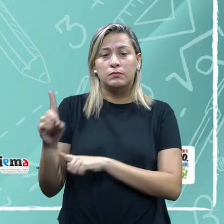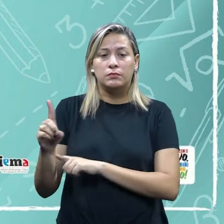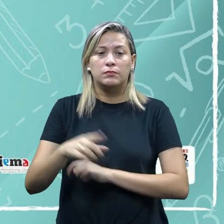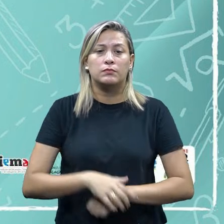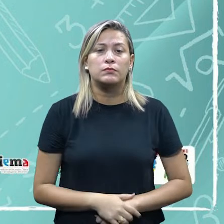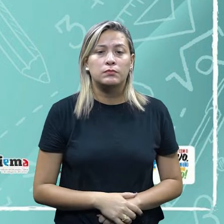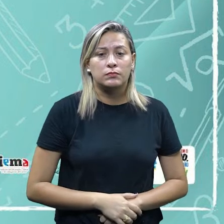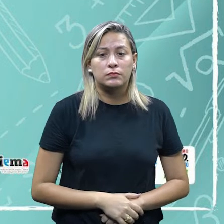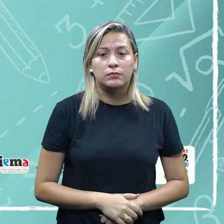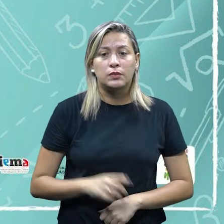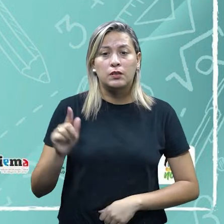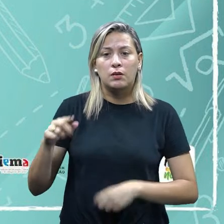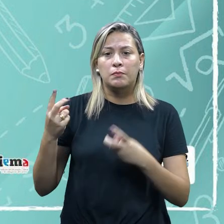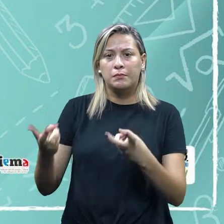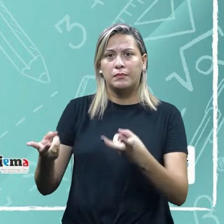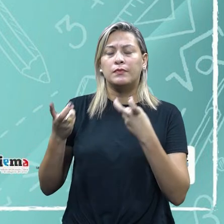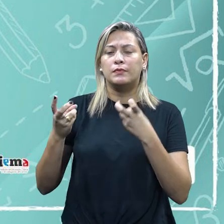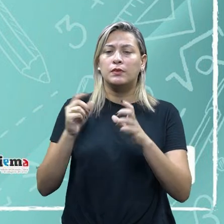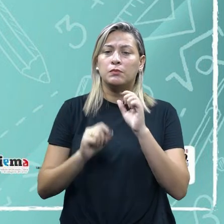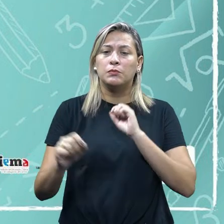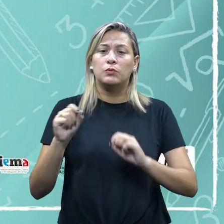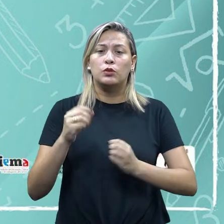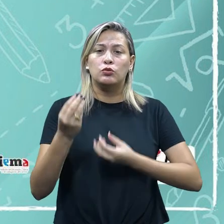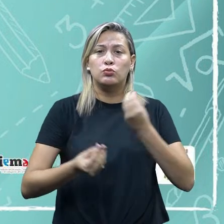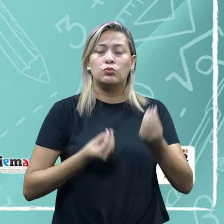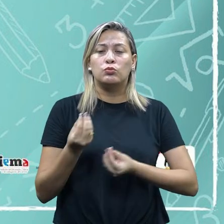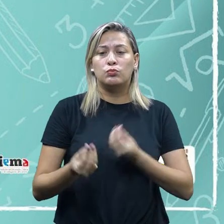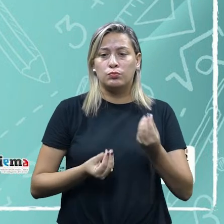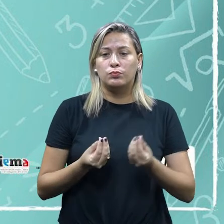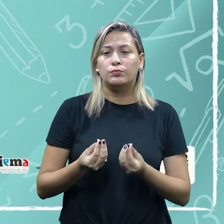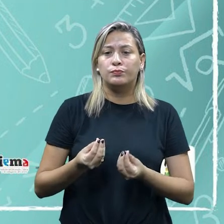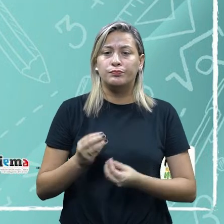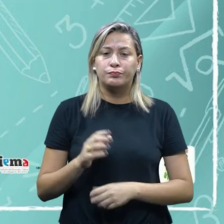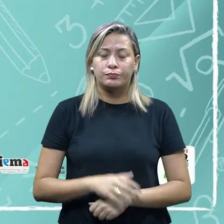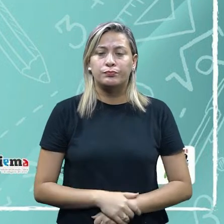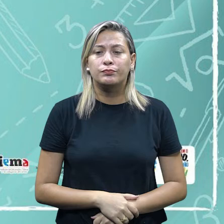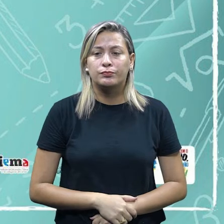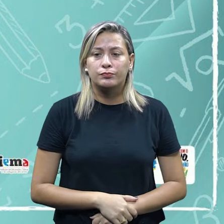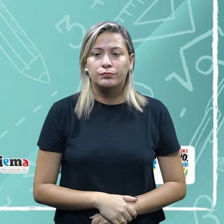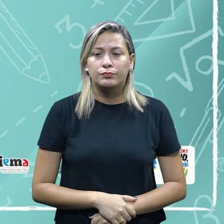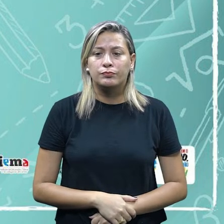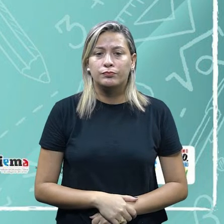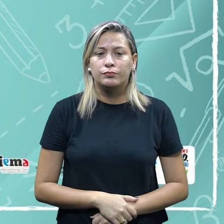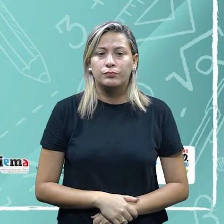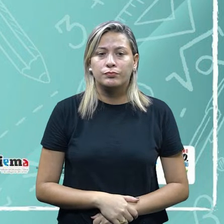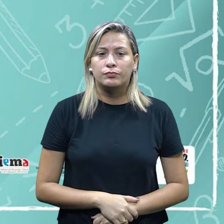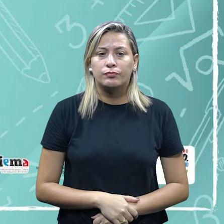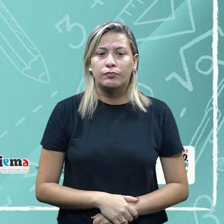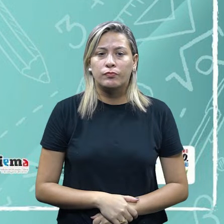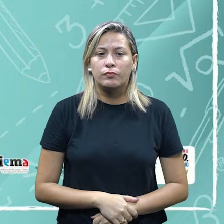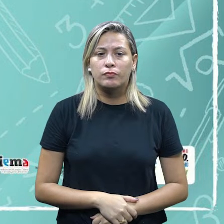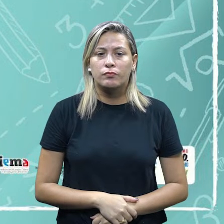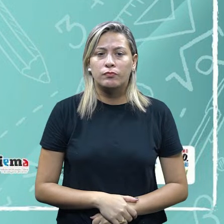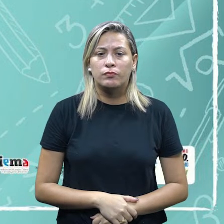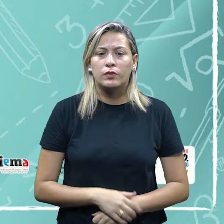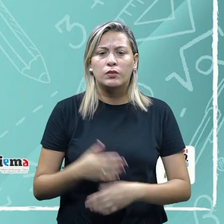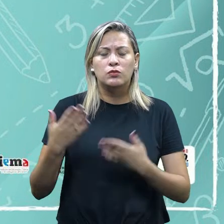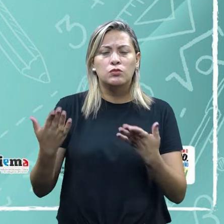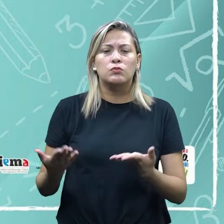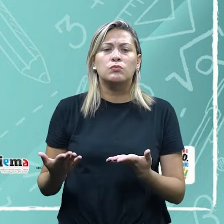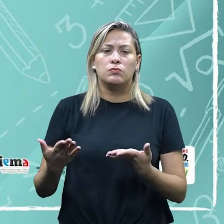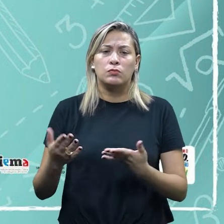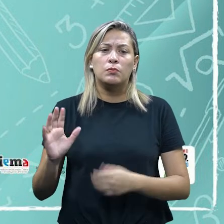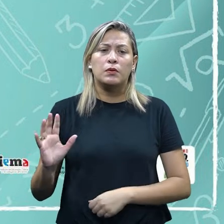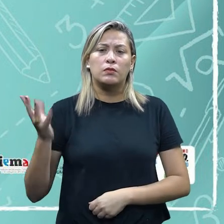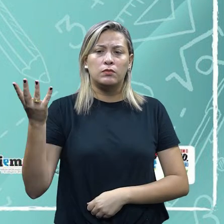simulações, elas permitem prever comportamentos, como eu disse anteriormente, né? E aí esses comportamentos sobre diferentes variáveis, como